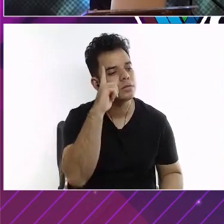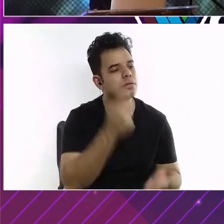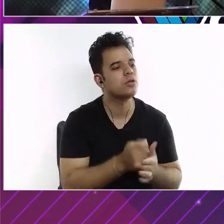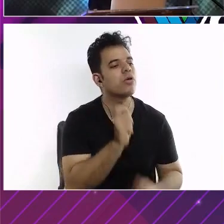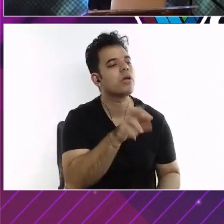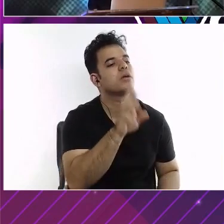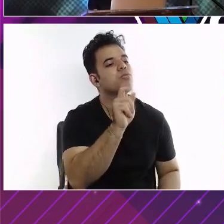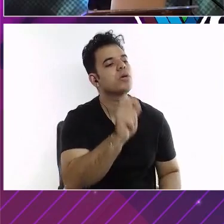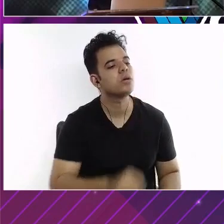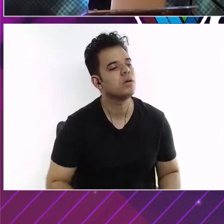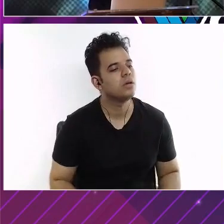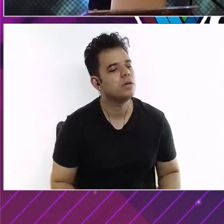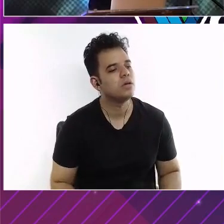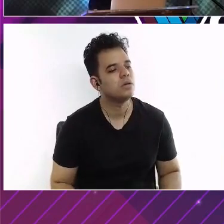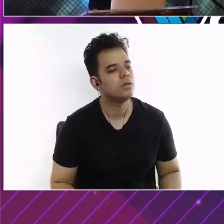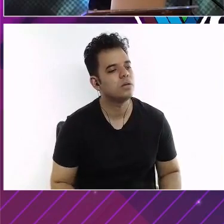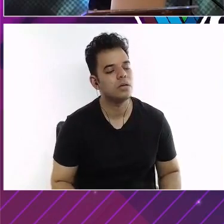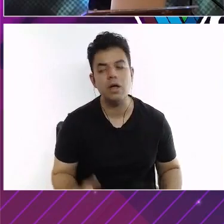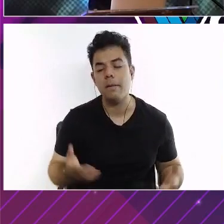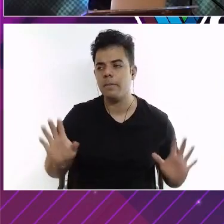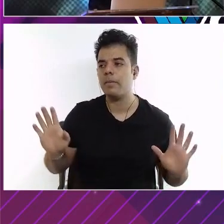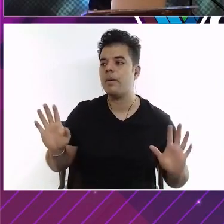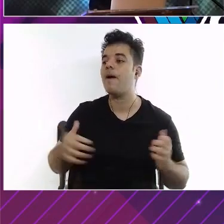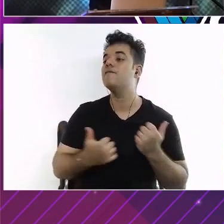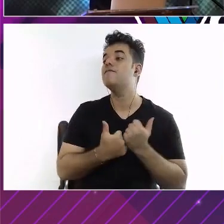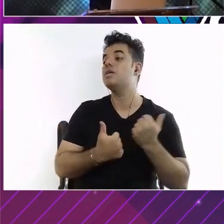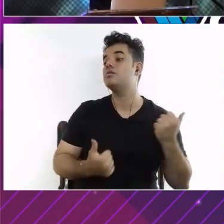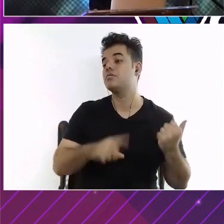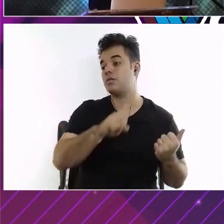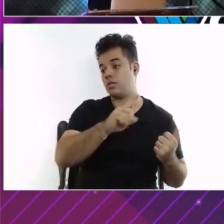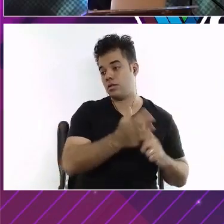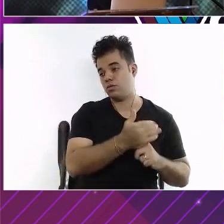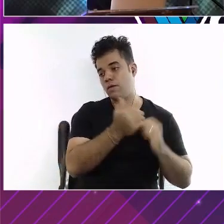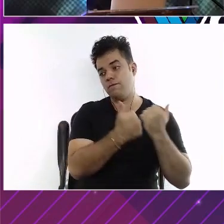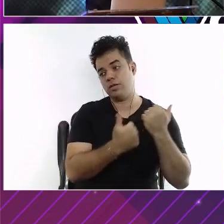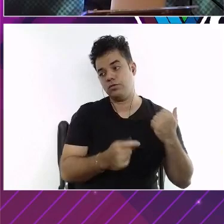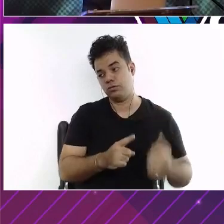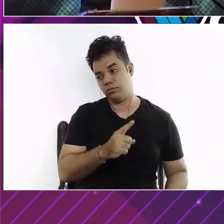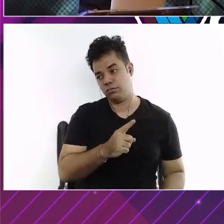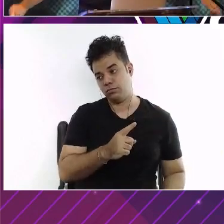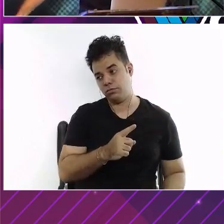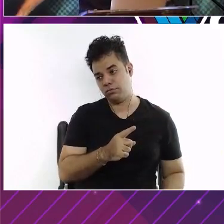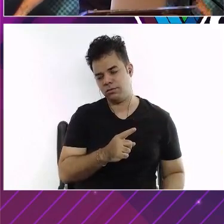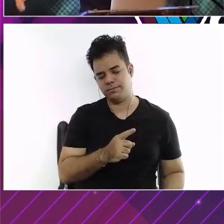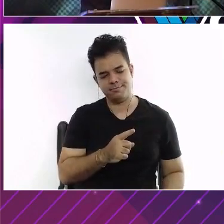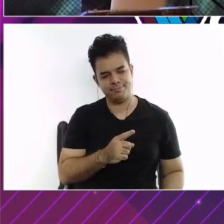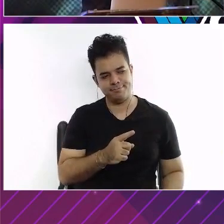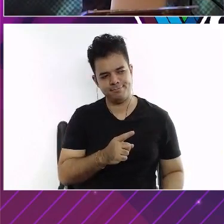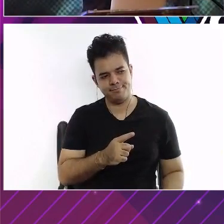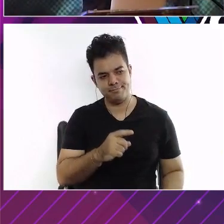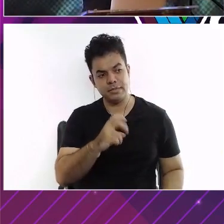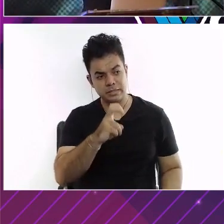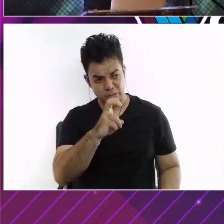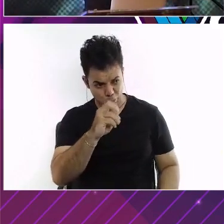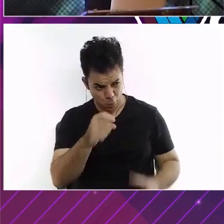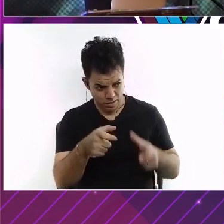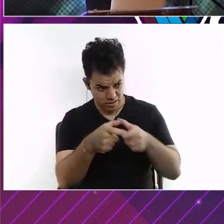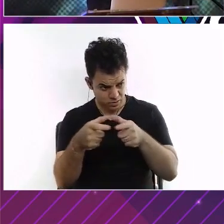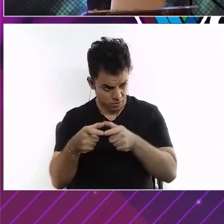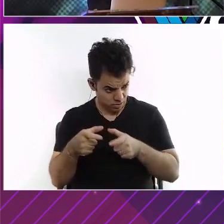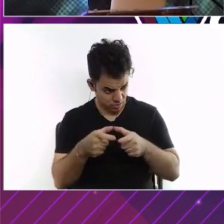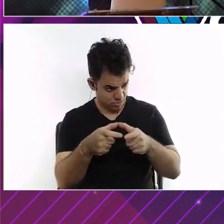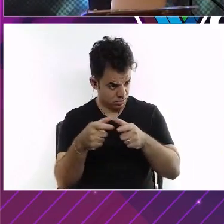onde? Não, pela vice-presidência de tecnologia. Você tem 50 squads, né,